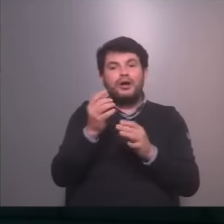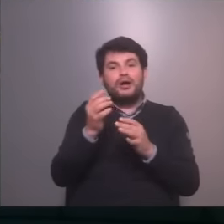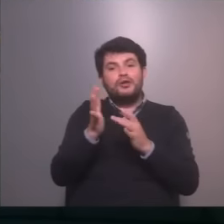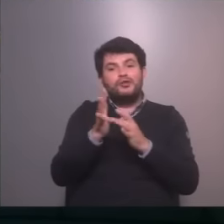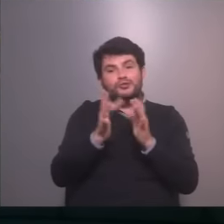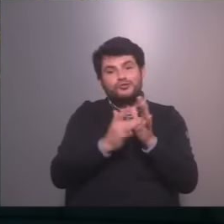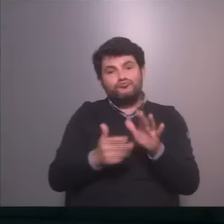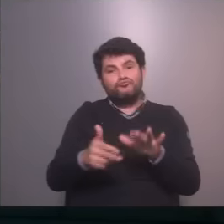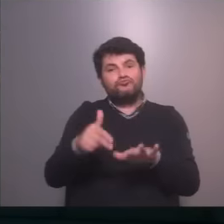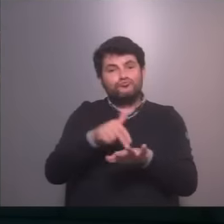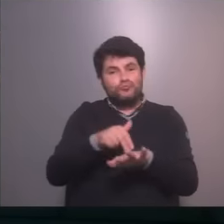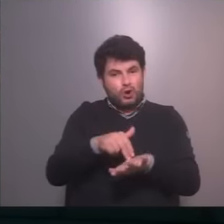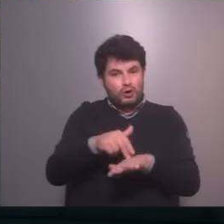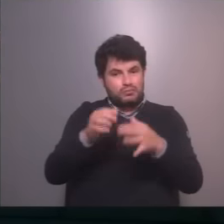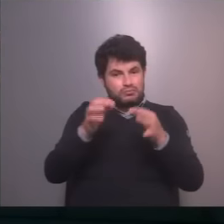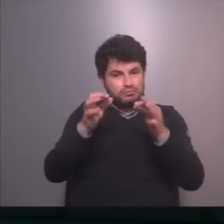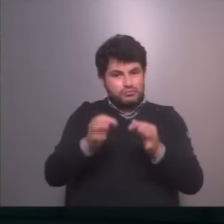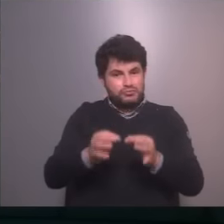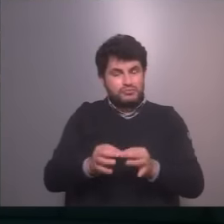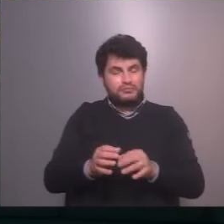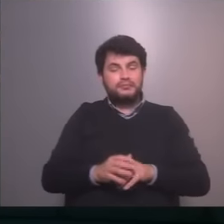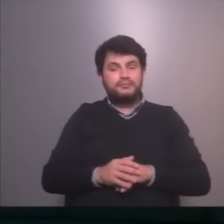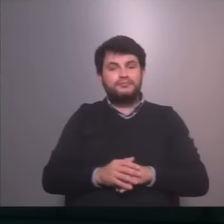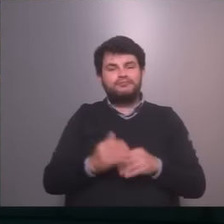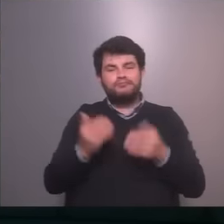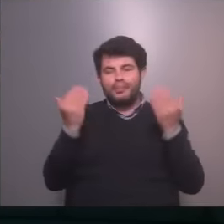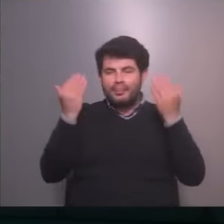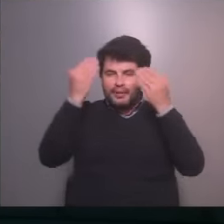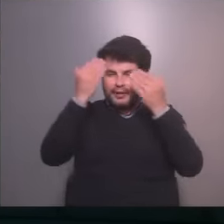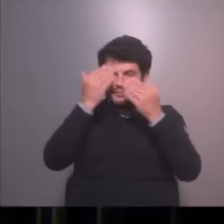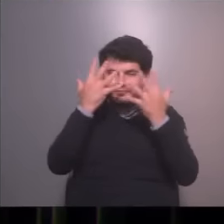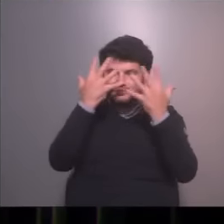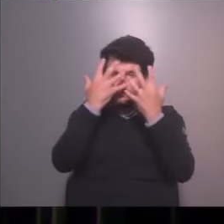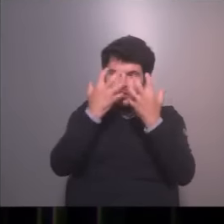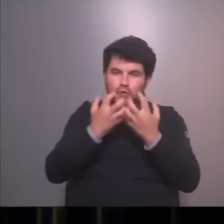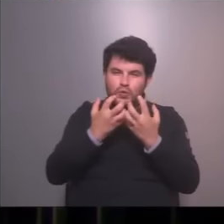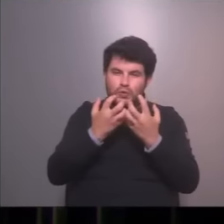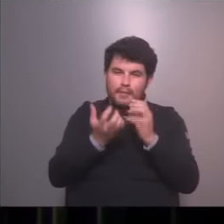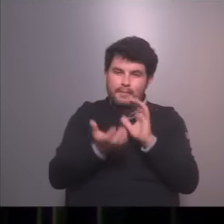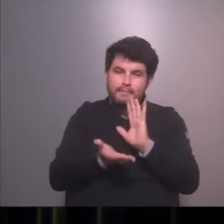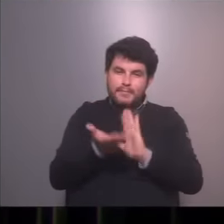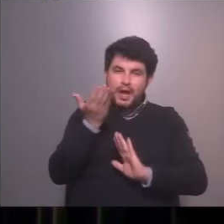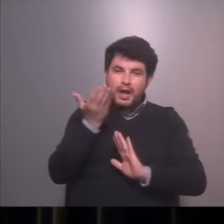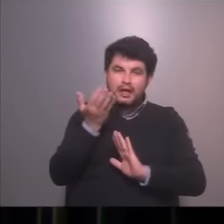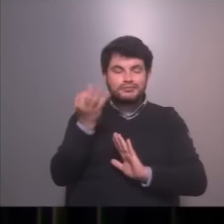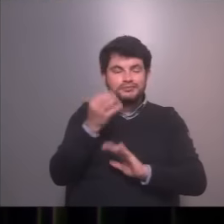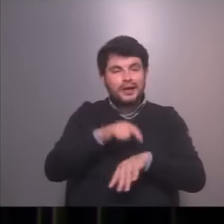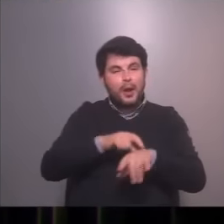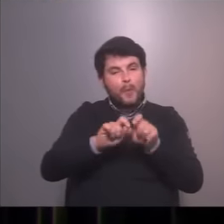Cristo e que procuramos iluminar com a luz do ressuscitado.